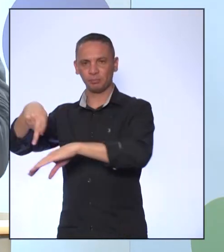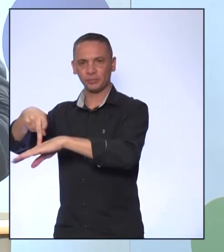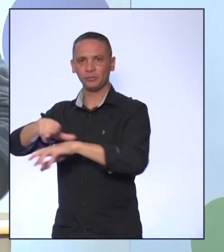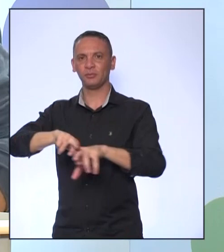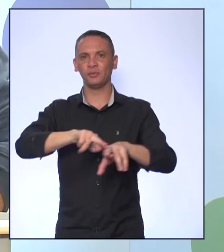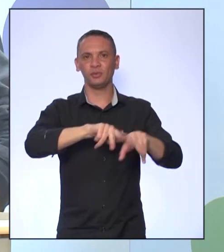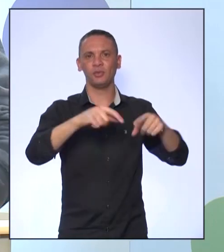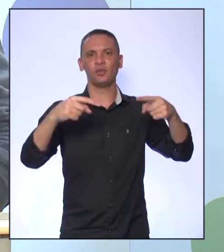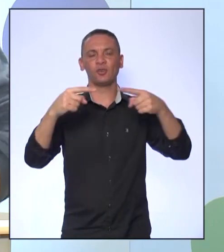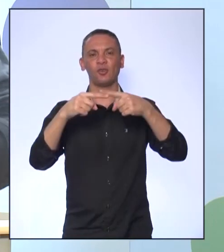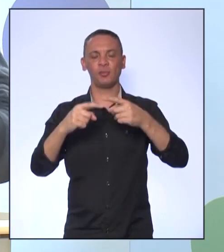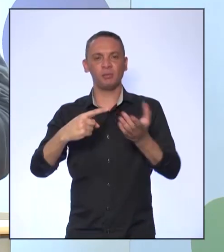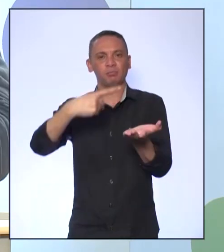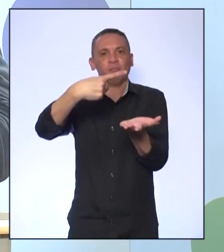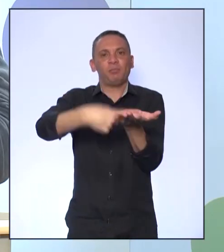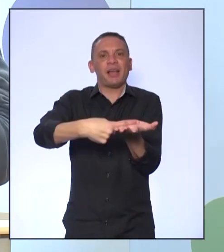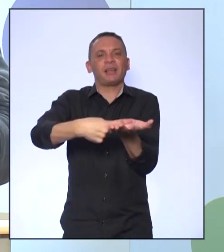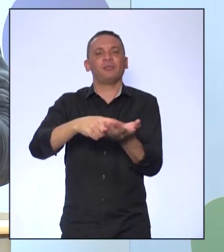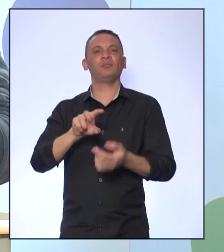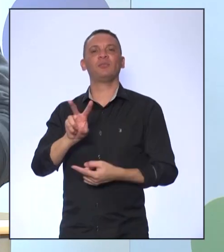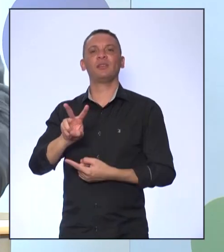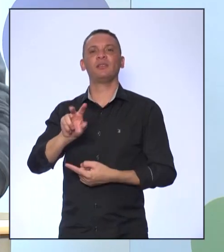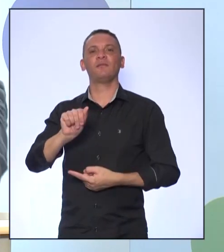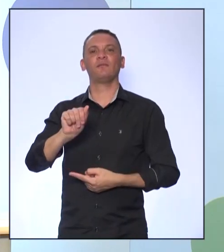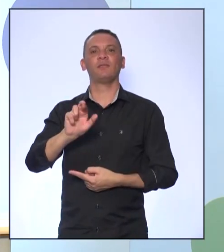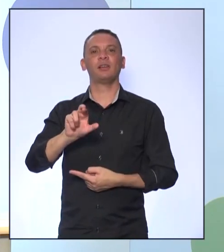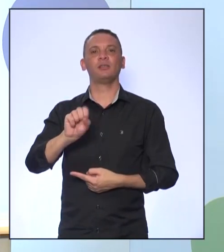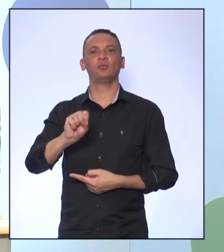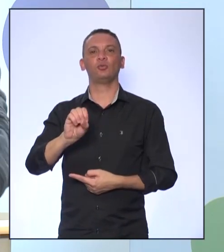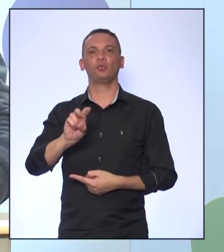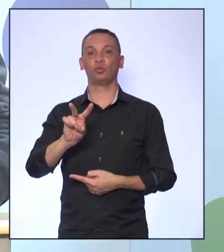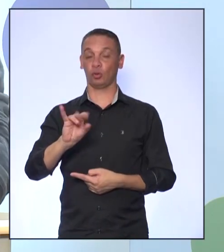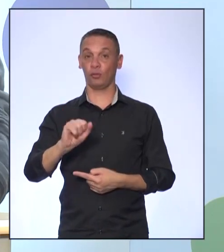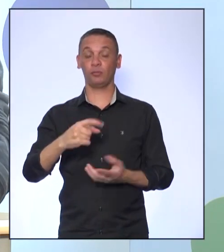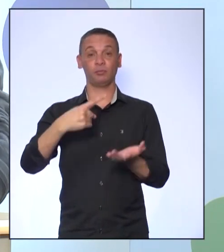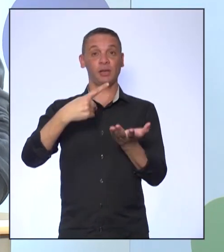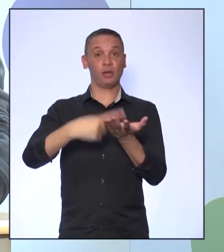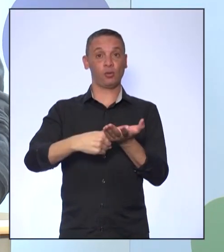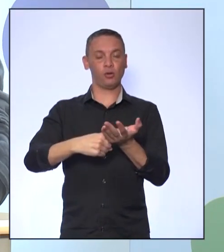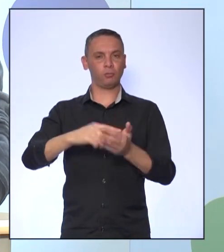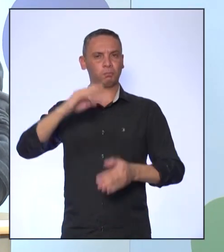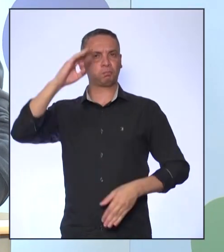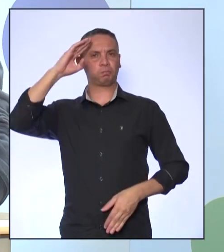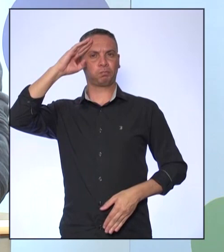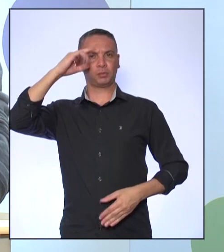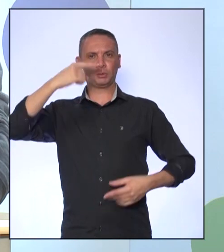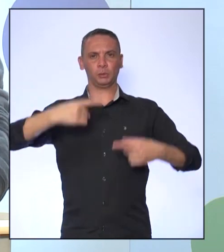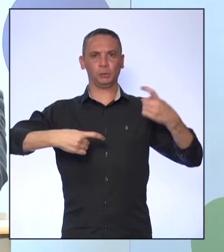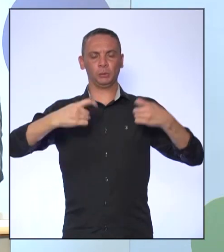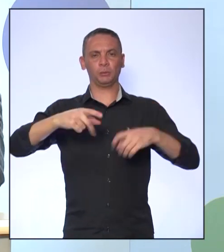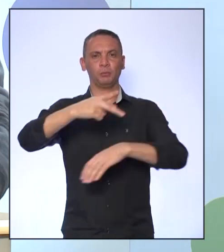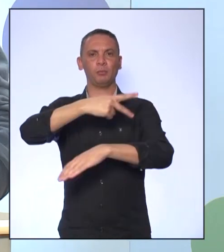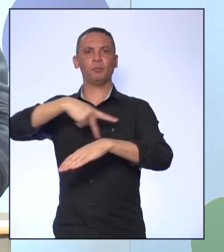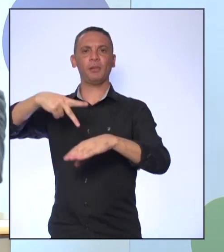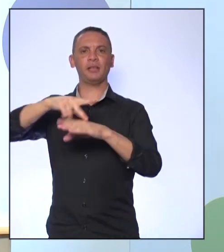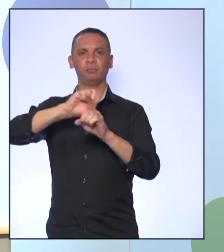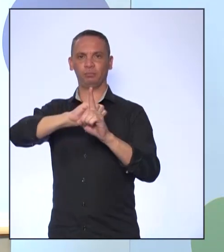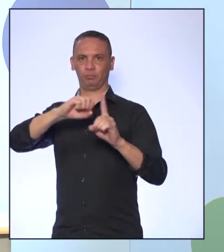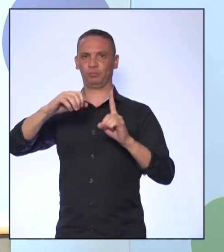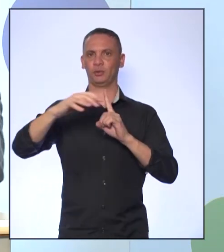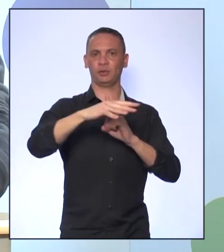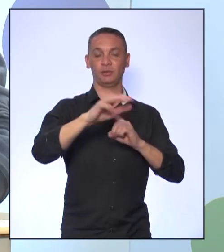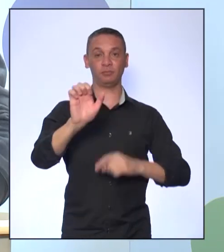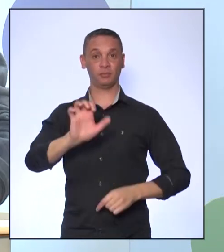do Pacto de Varsóvia, que era um acordo, né, um acordo militar entre países aí socialistas do leste europeu. Tudo